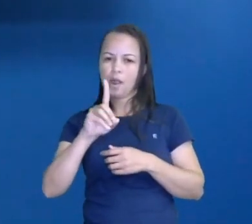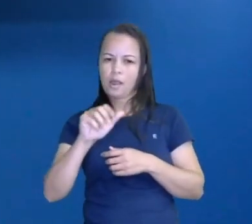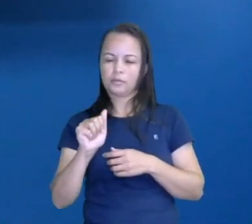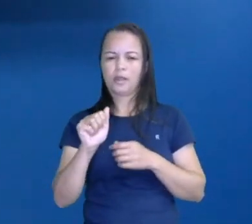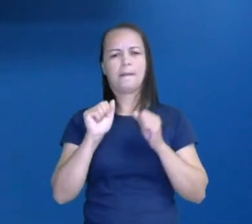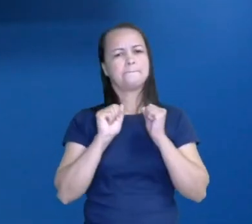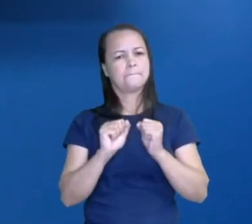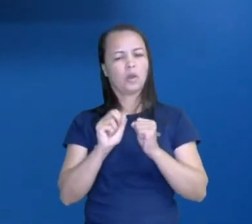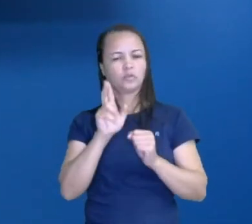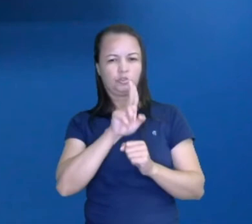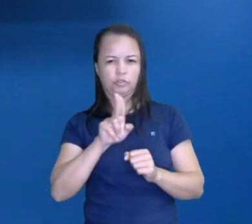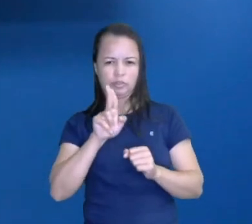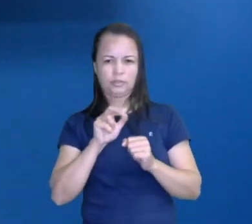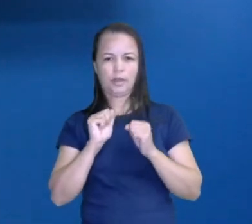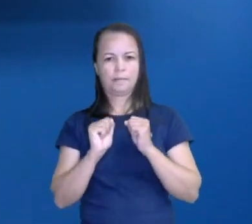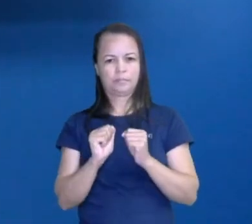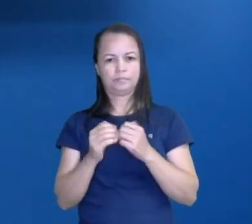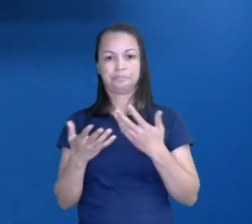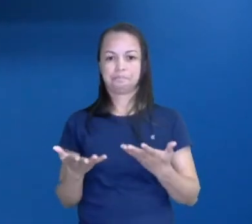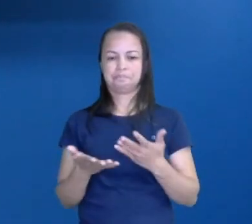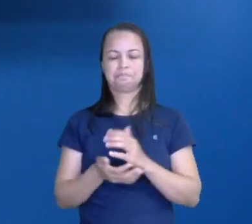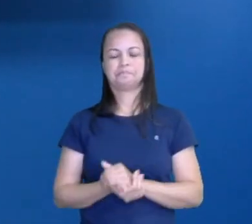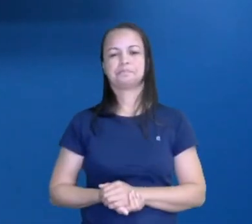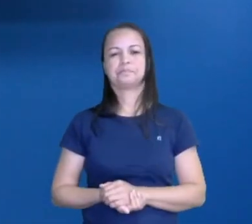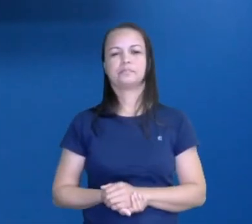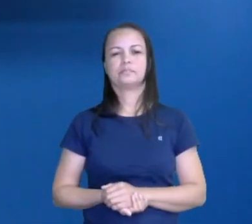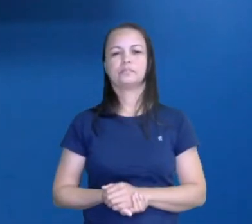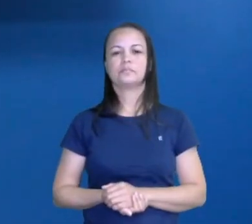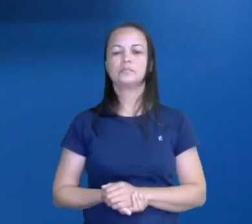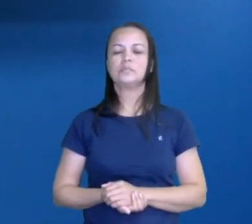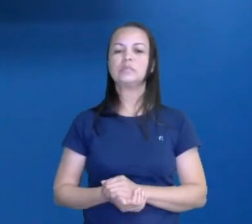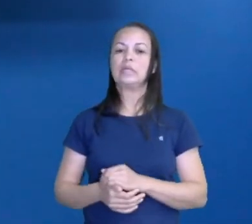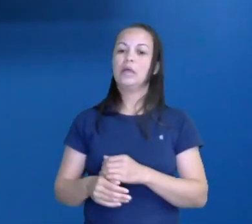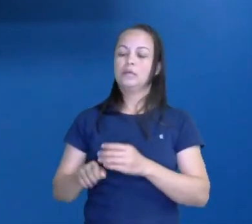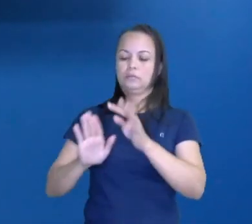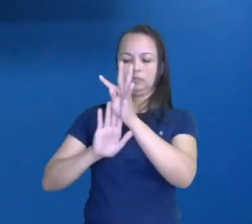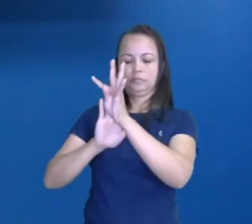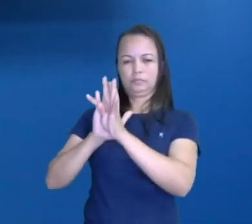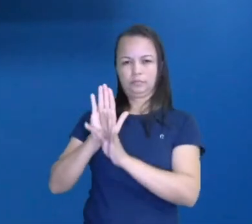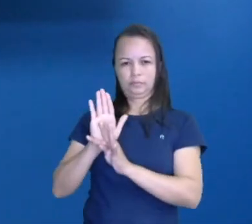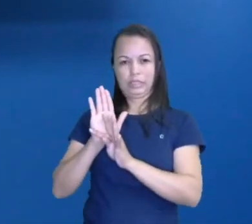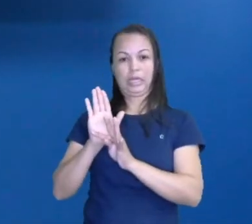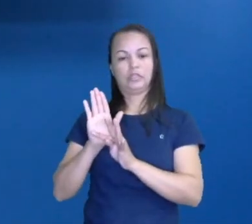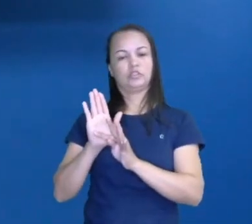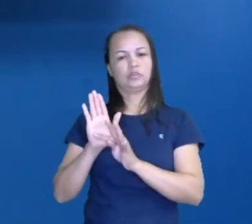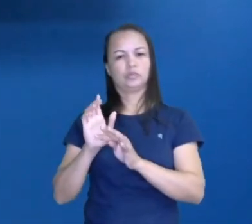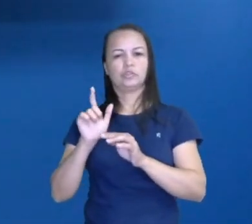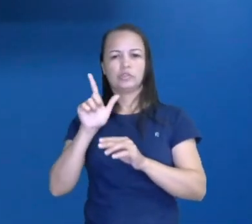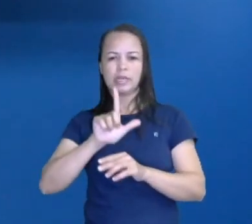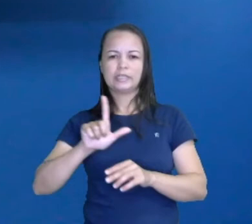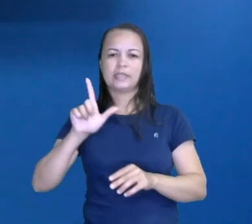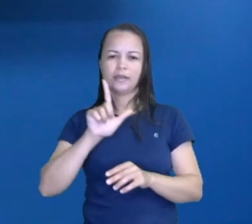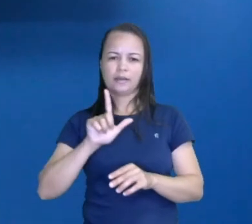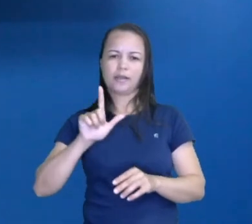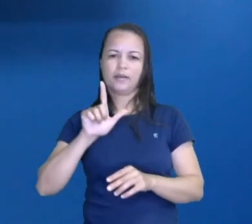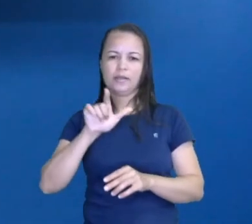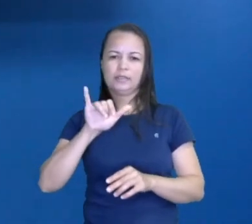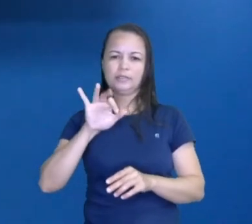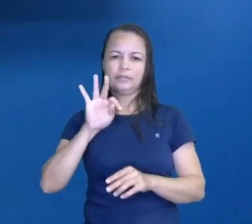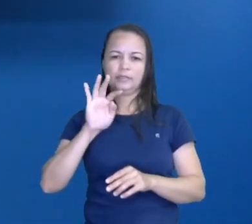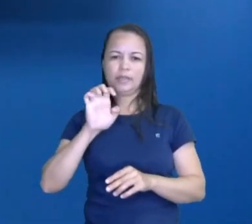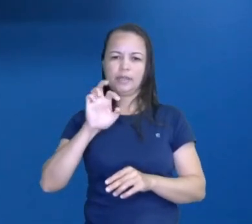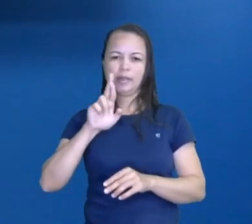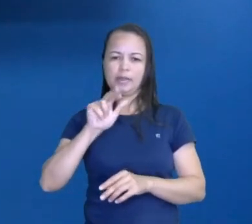elas? Vamos saber agora. Nos textos literários, o sentido figurado